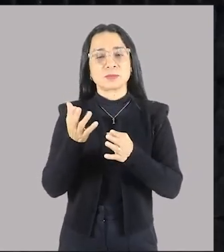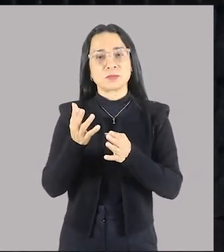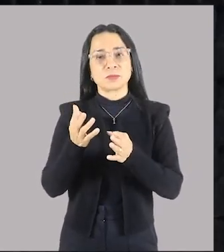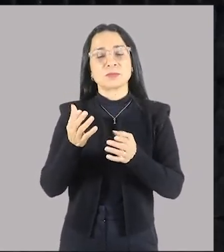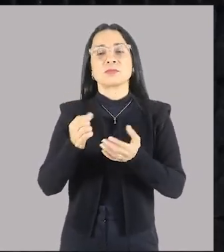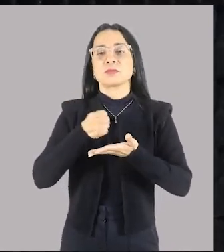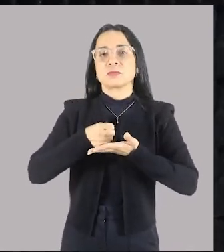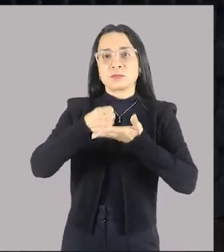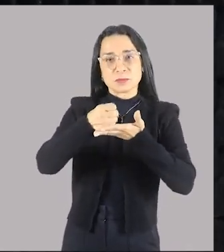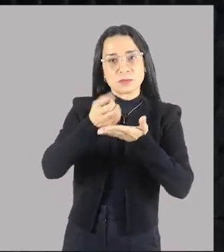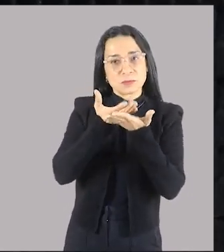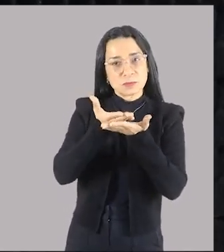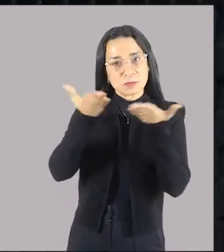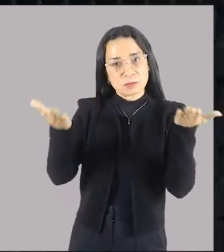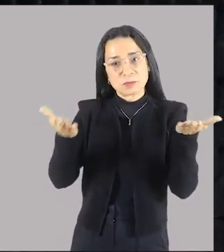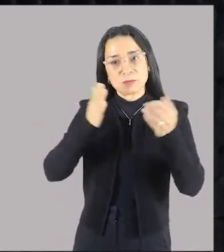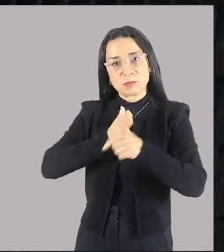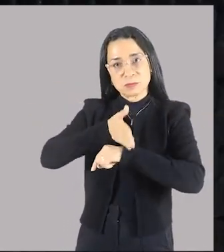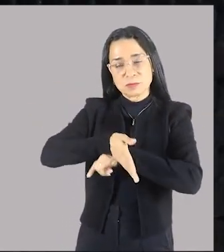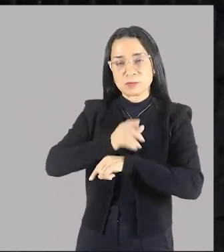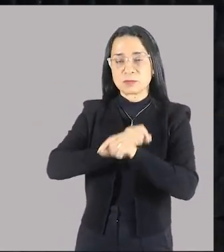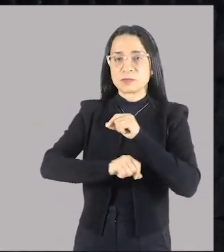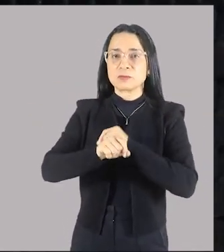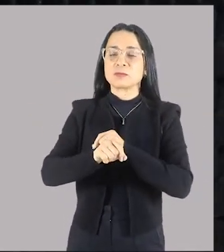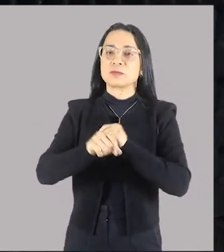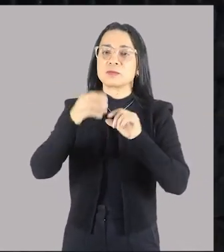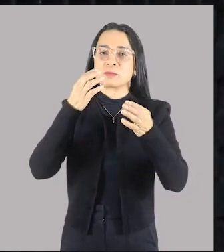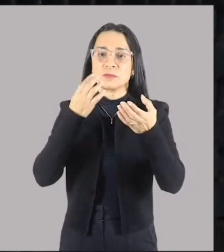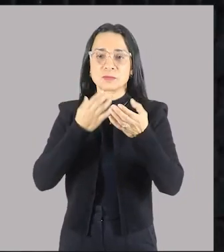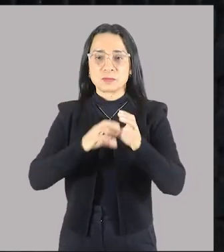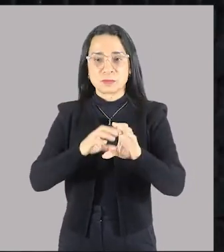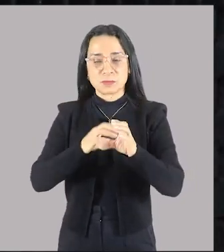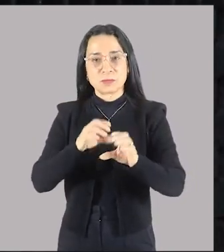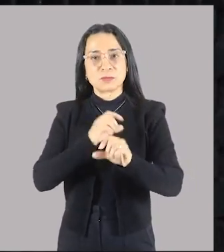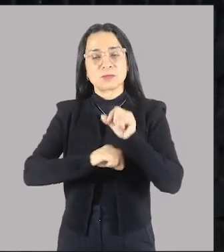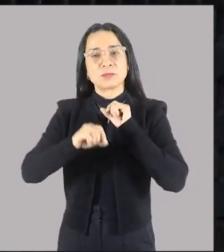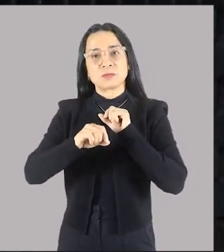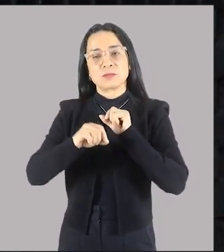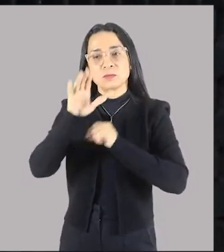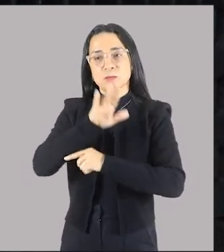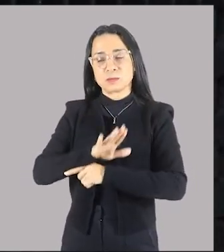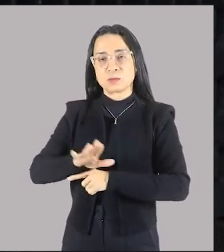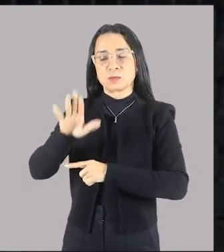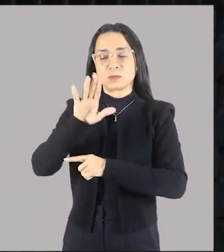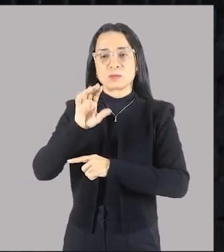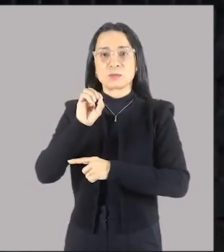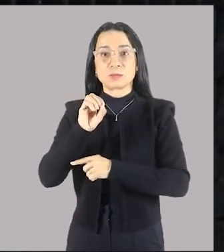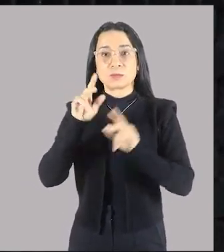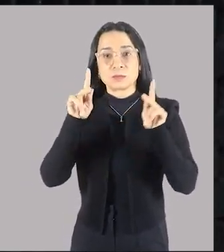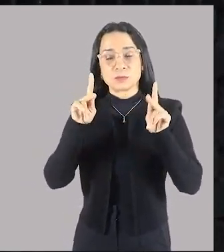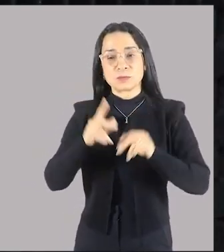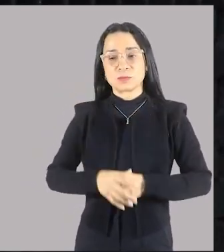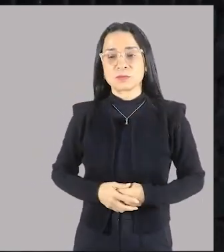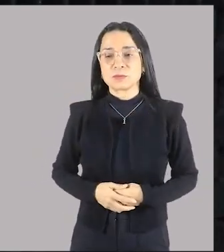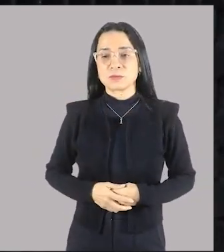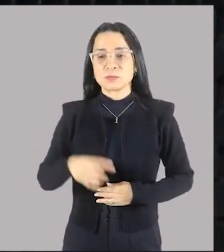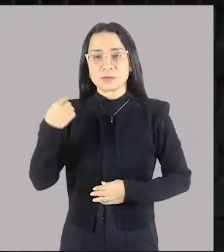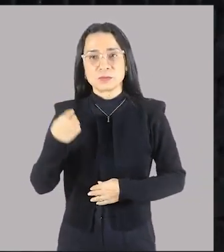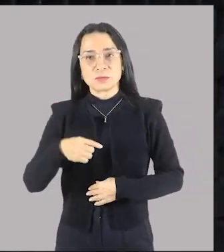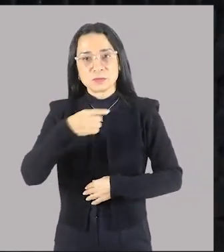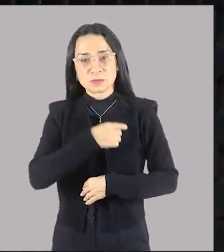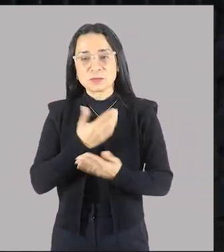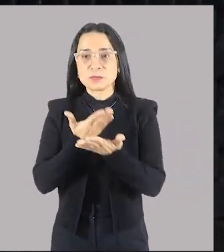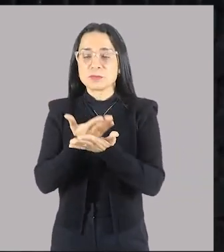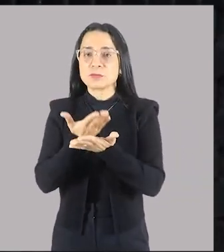ajudar vocês na aprovação desse concurso a nível nacional, ok? Nós iremos